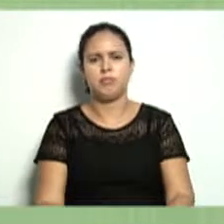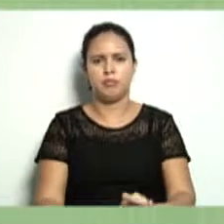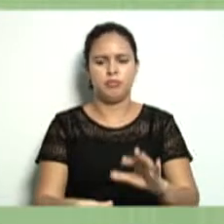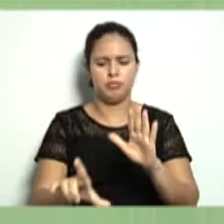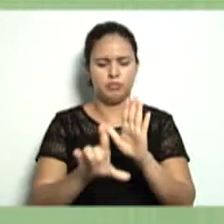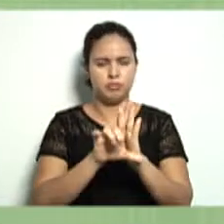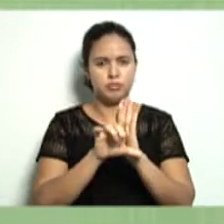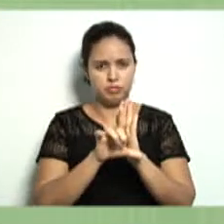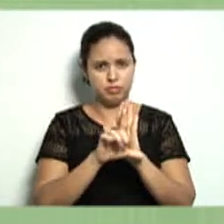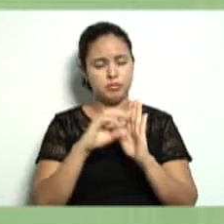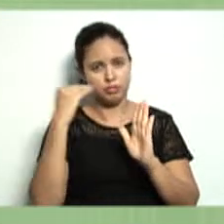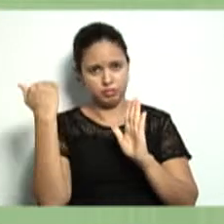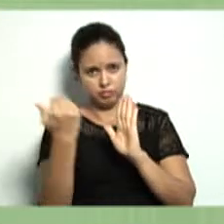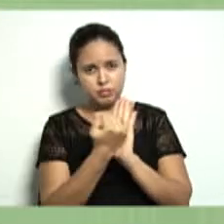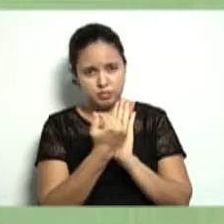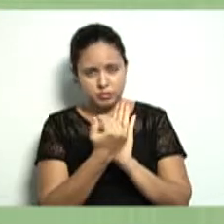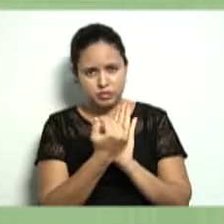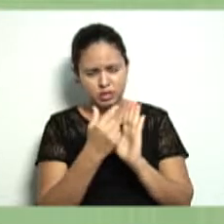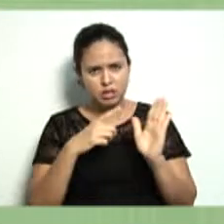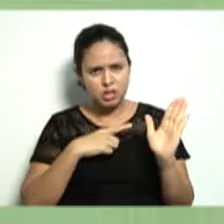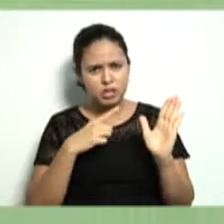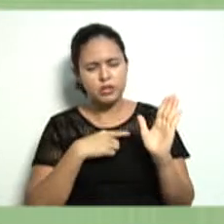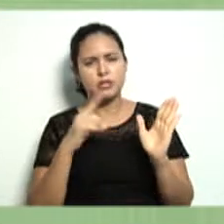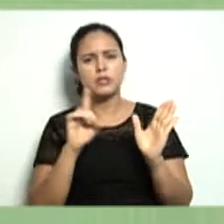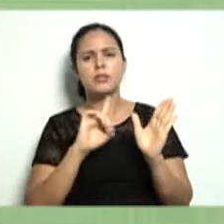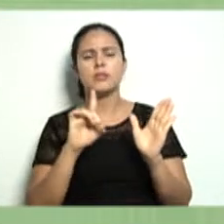os regulamentos e as leis